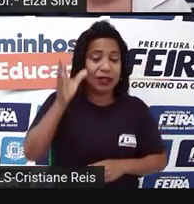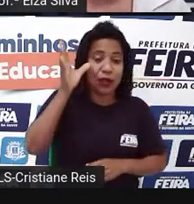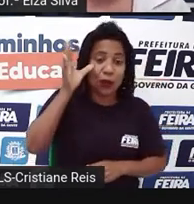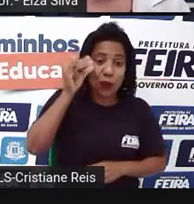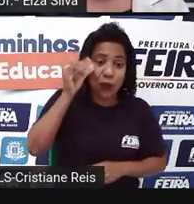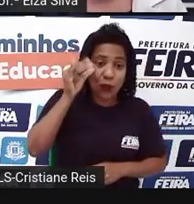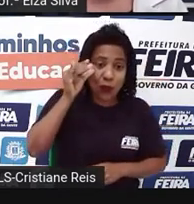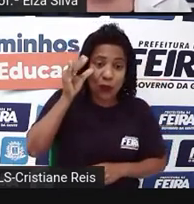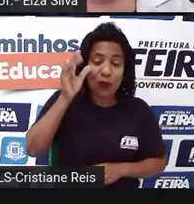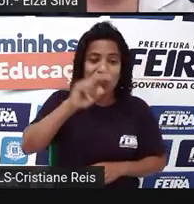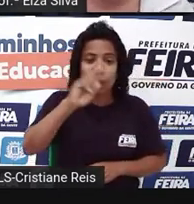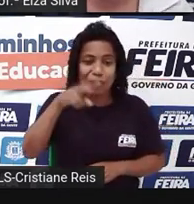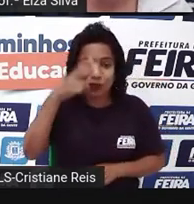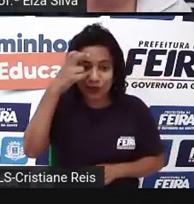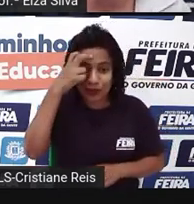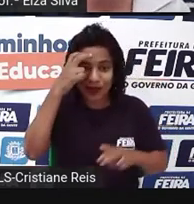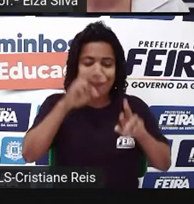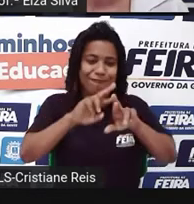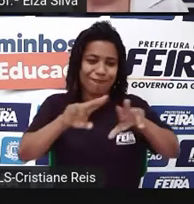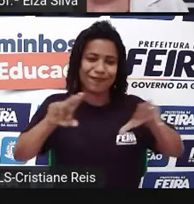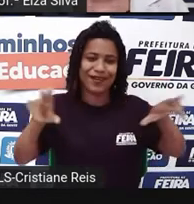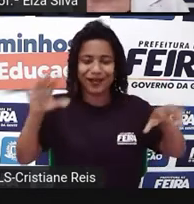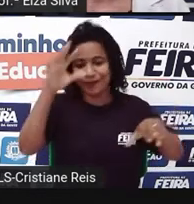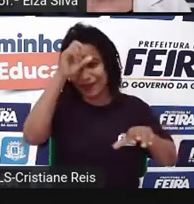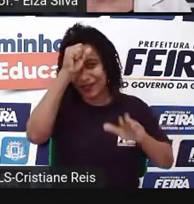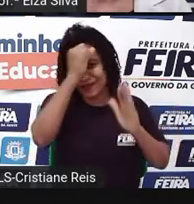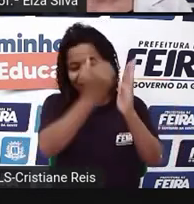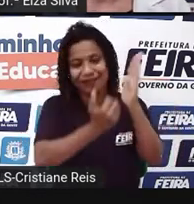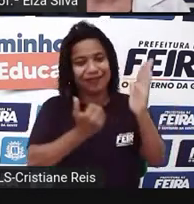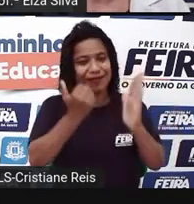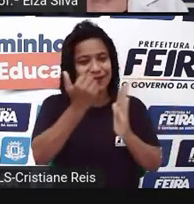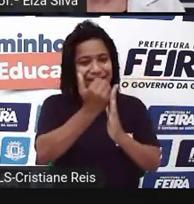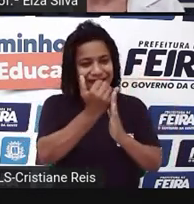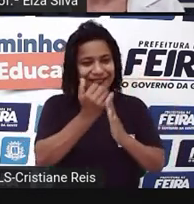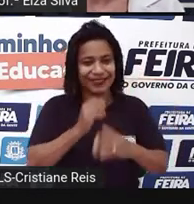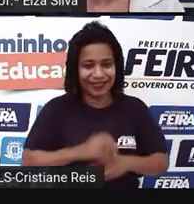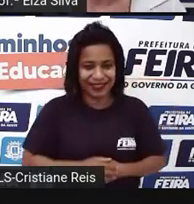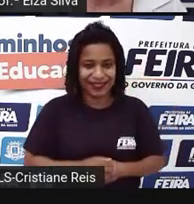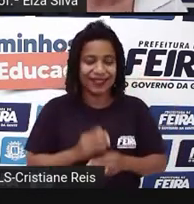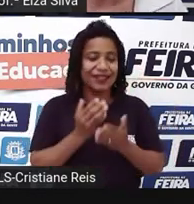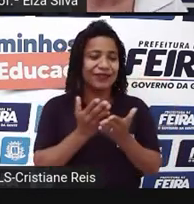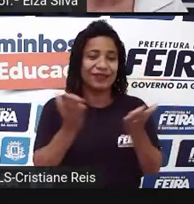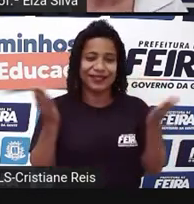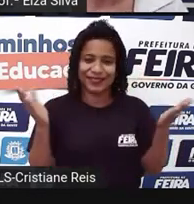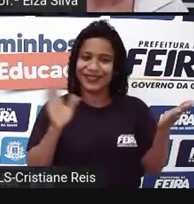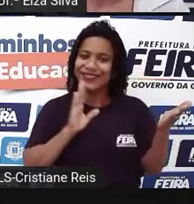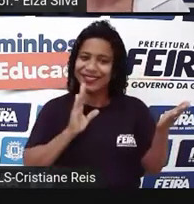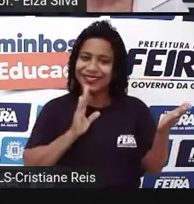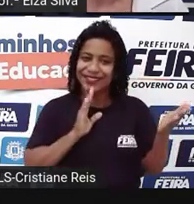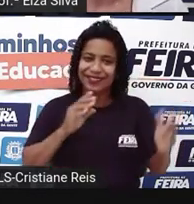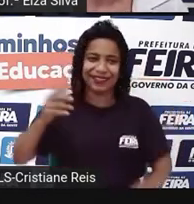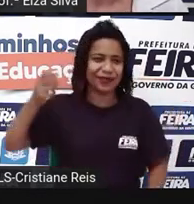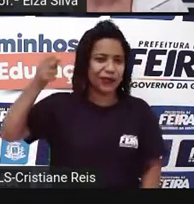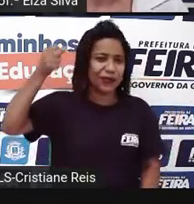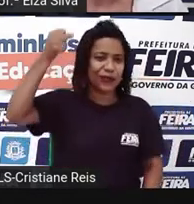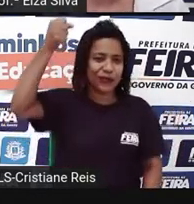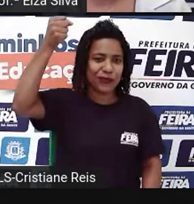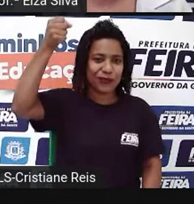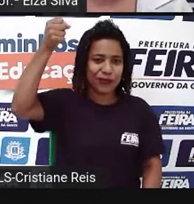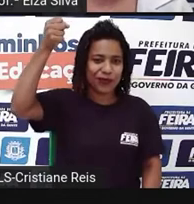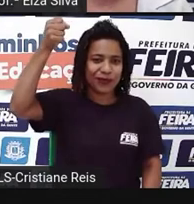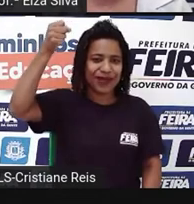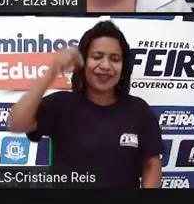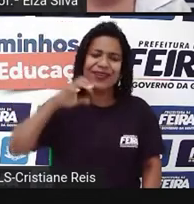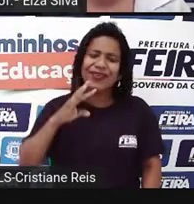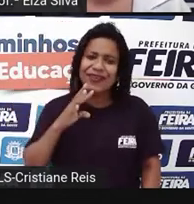culturais para somar ao nosso repertório. Então, vocês com certeza conhecem essa imagem, né? Não é? The Statue